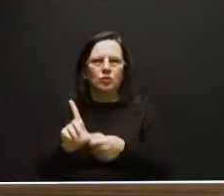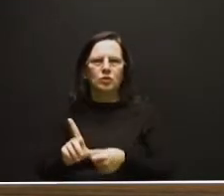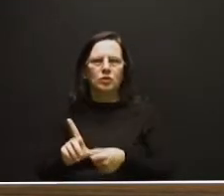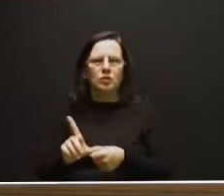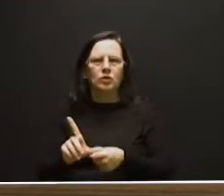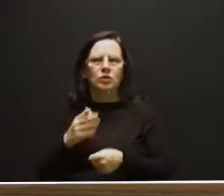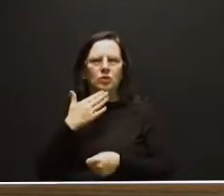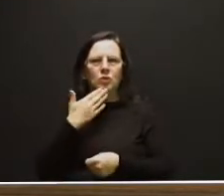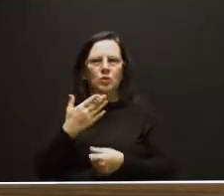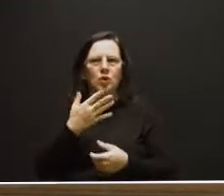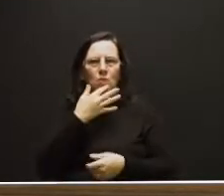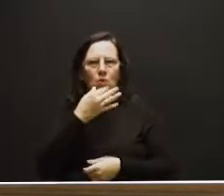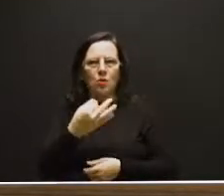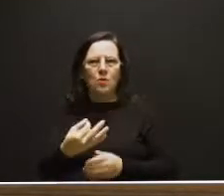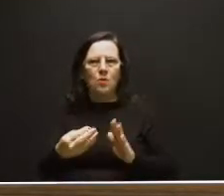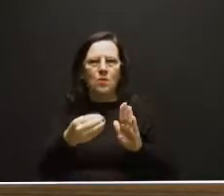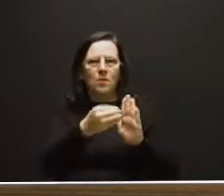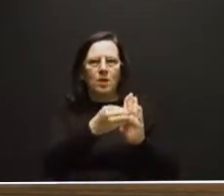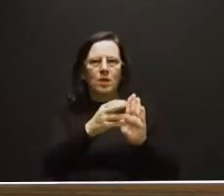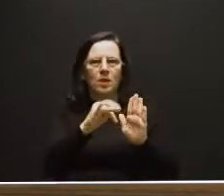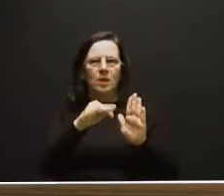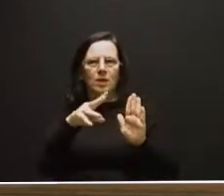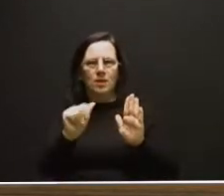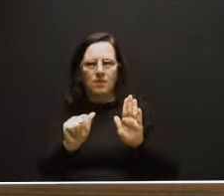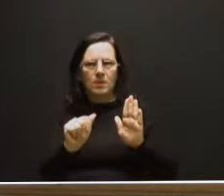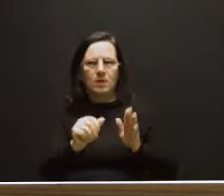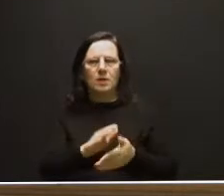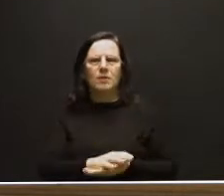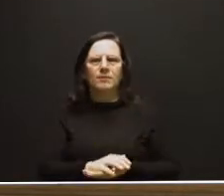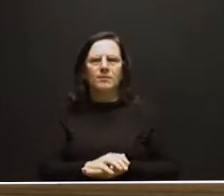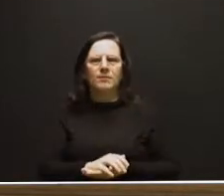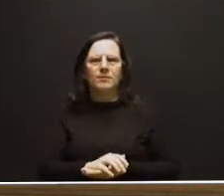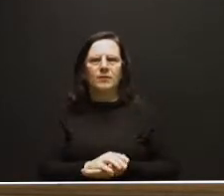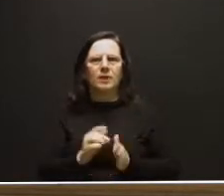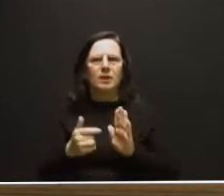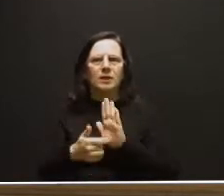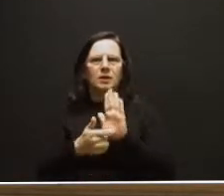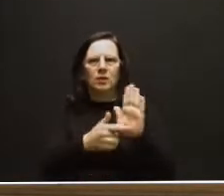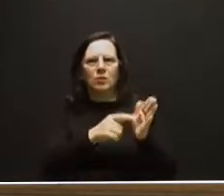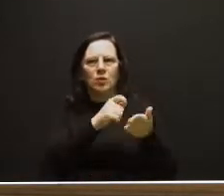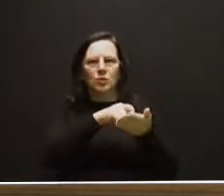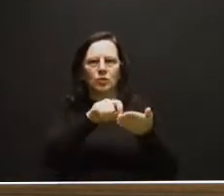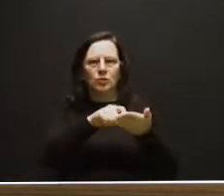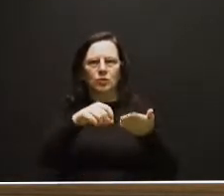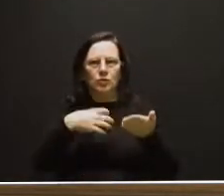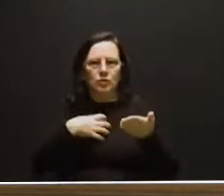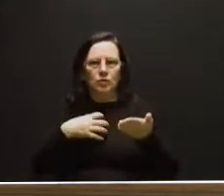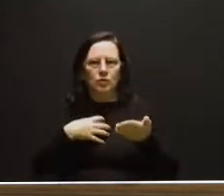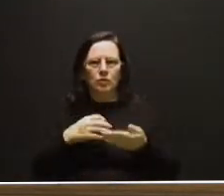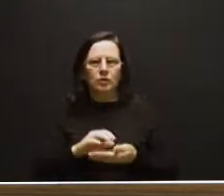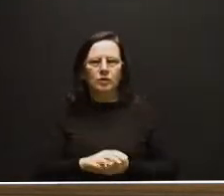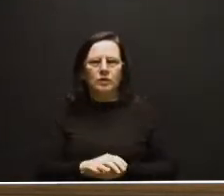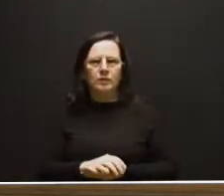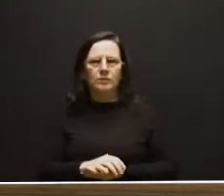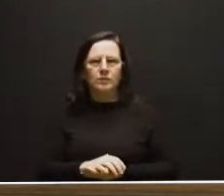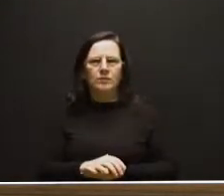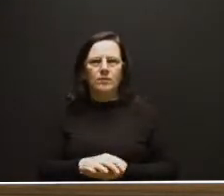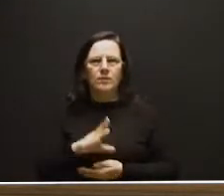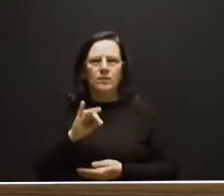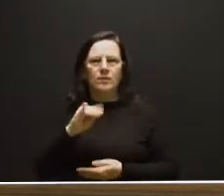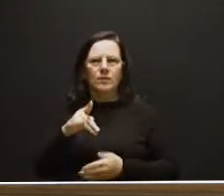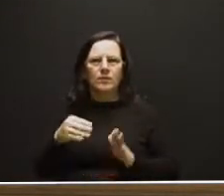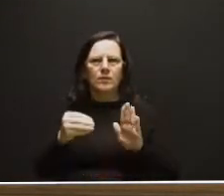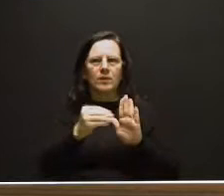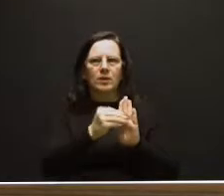sugerimos a seguinte emenda ementa para que se apresente redigida em regulares formas emenda